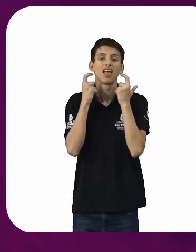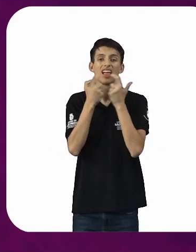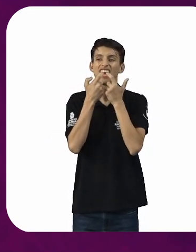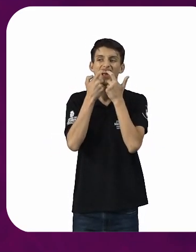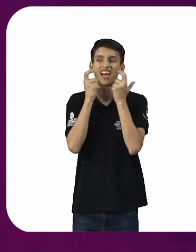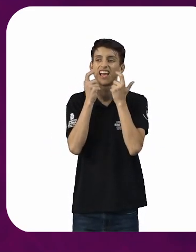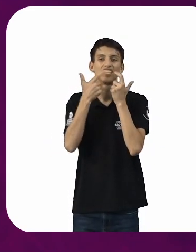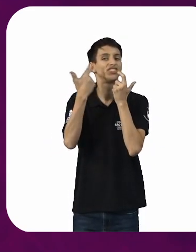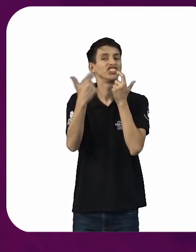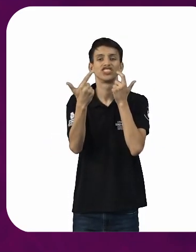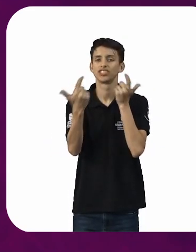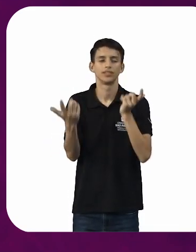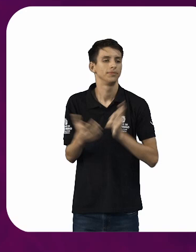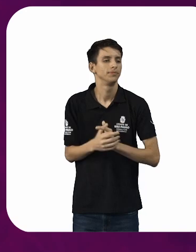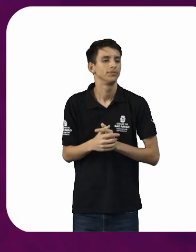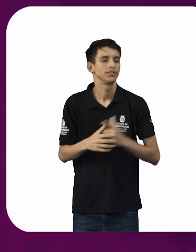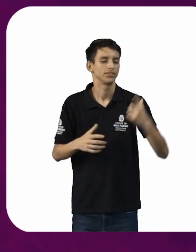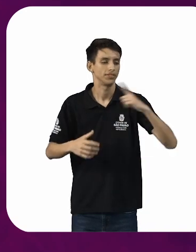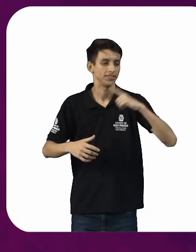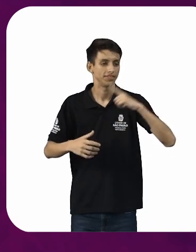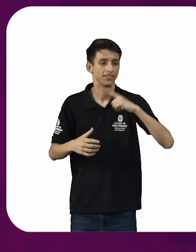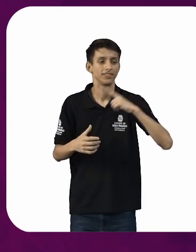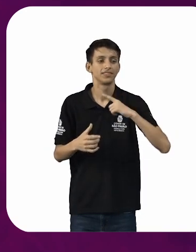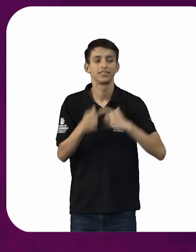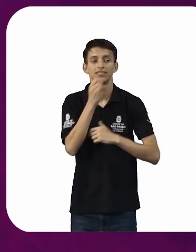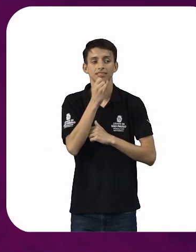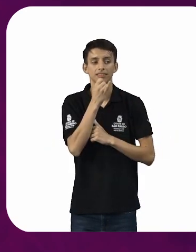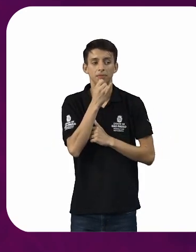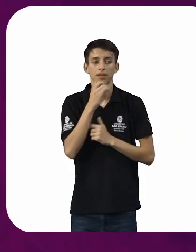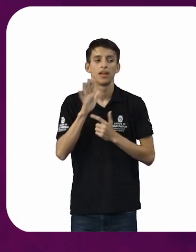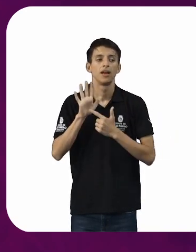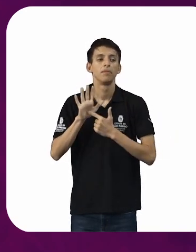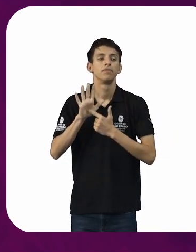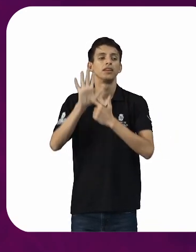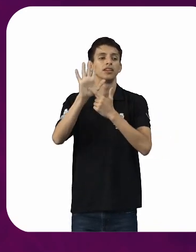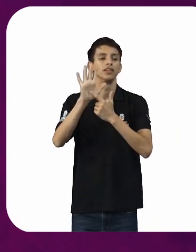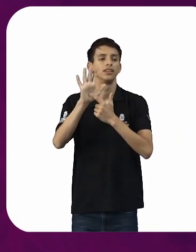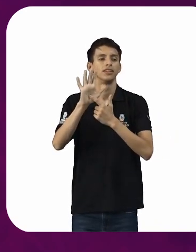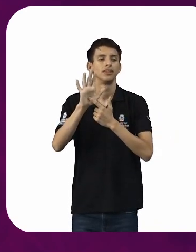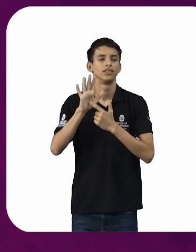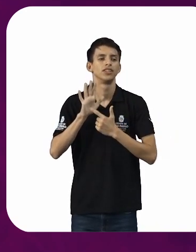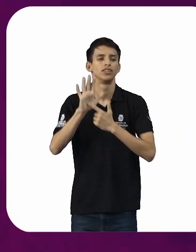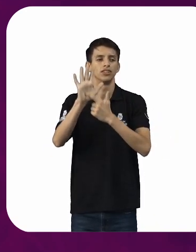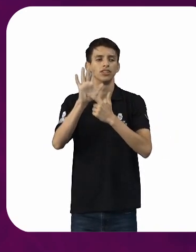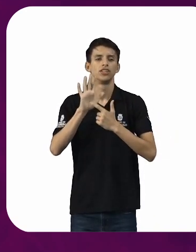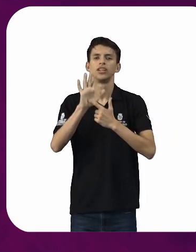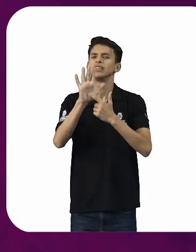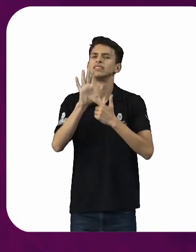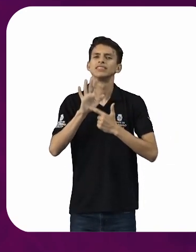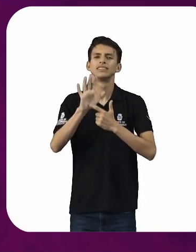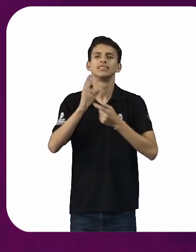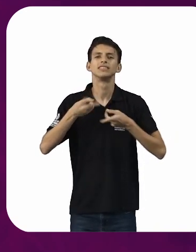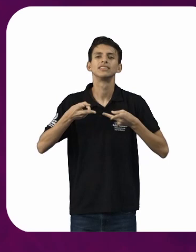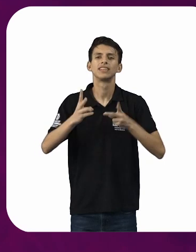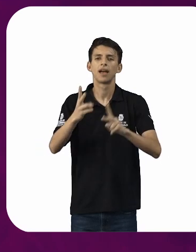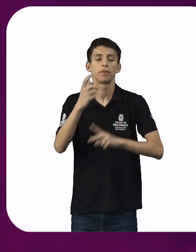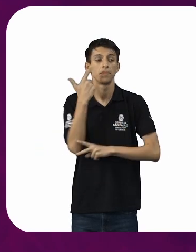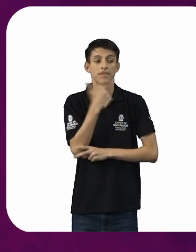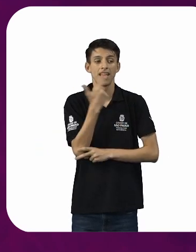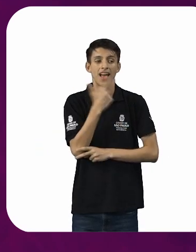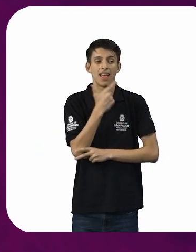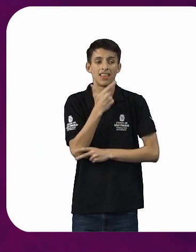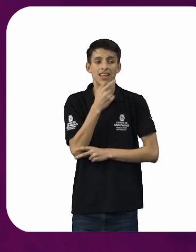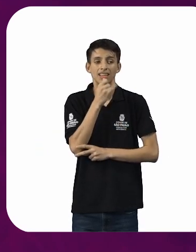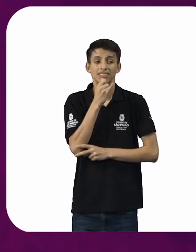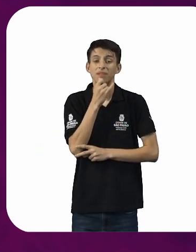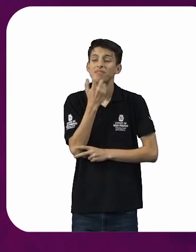os quadros, os sketches de humor, e o Tião Macalé aparecia e só dizia assim, nojento, mas sempre de uma forma que aparecesse